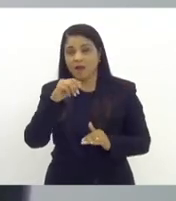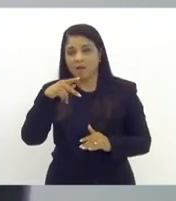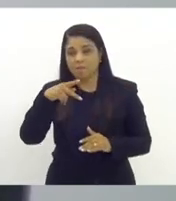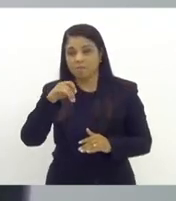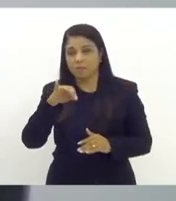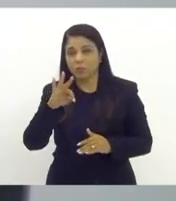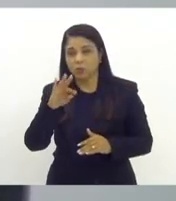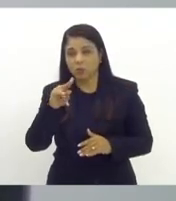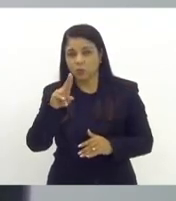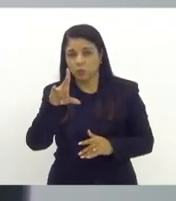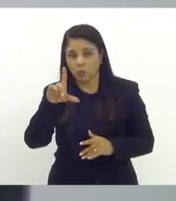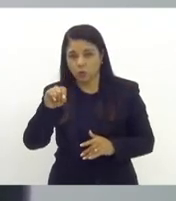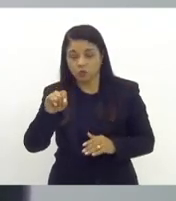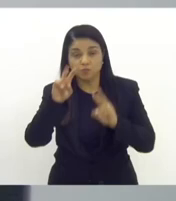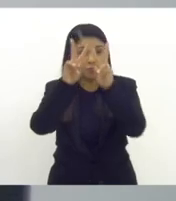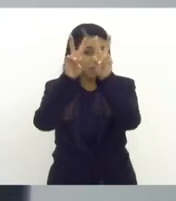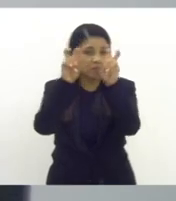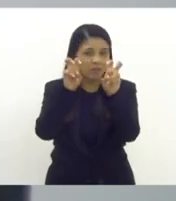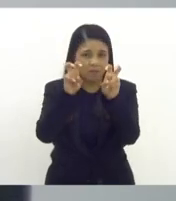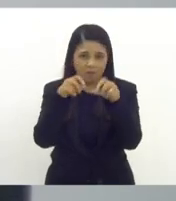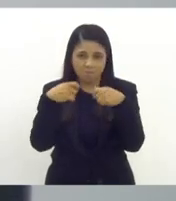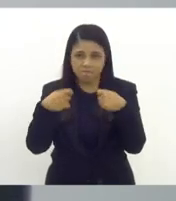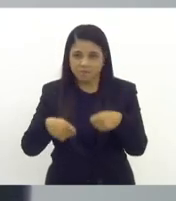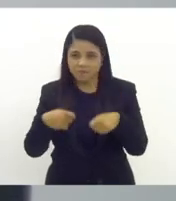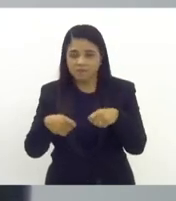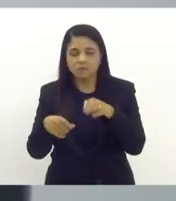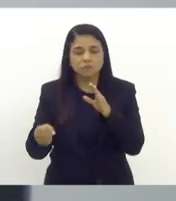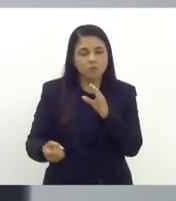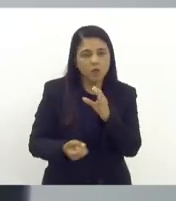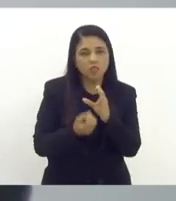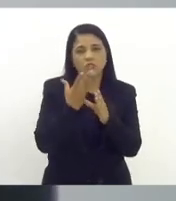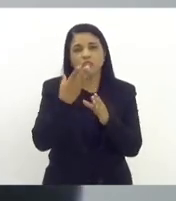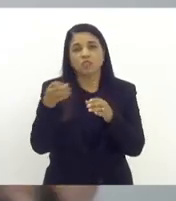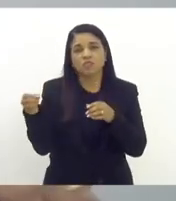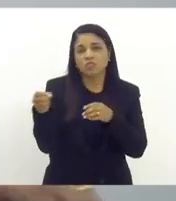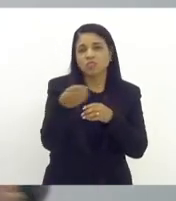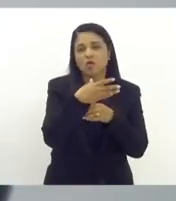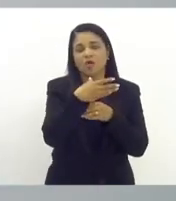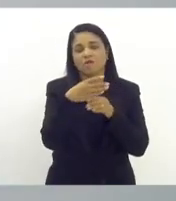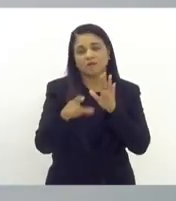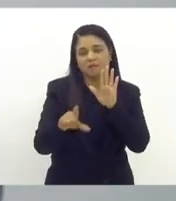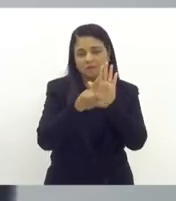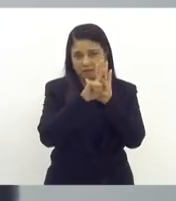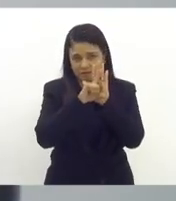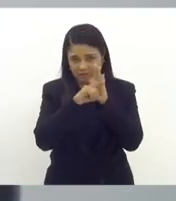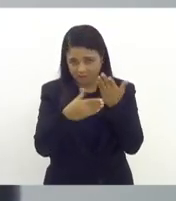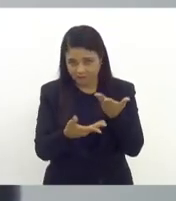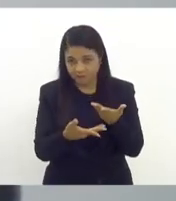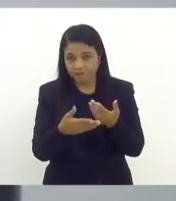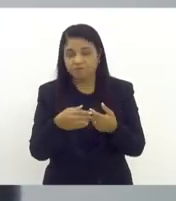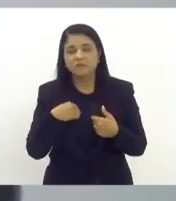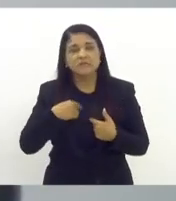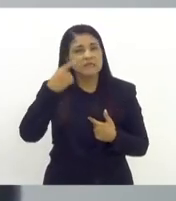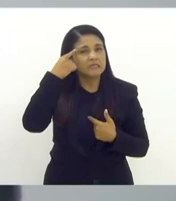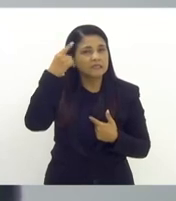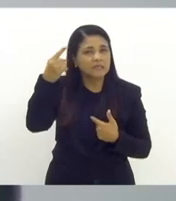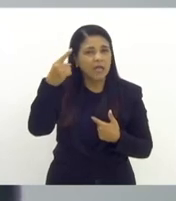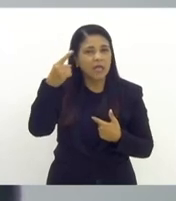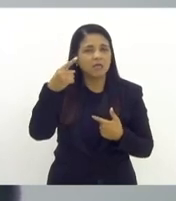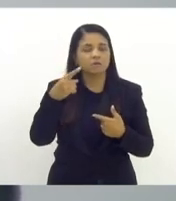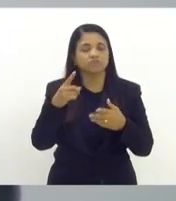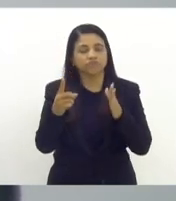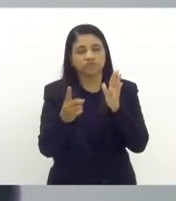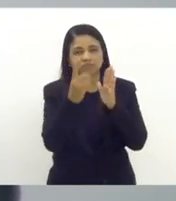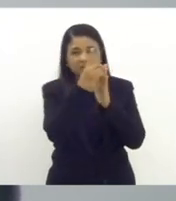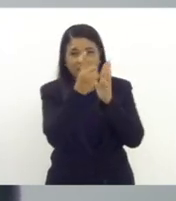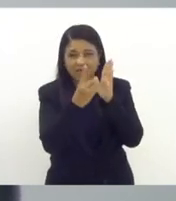a saída é por aí numa nova legislação acho que vocês tem que pensar nisso eu acho que hoje para vocês terem uma ideia quando você abre o Decreto que eu